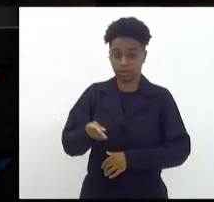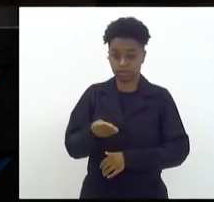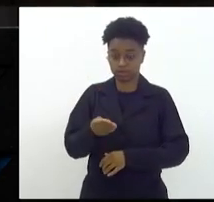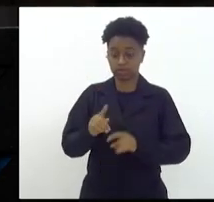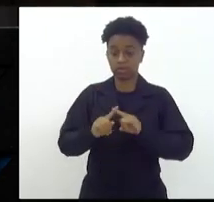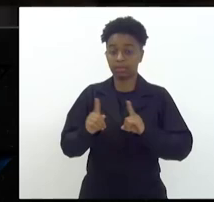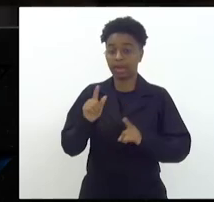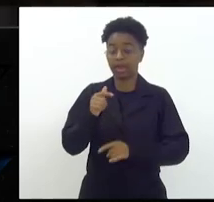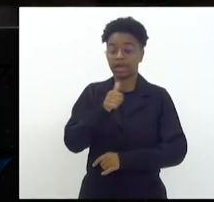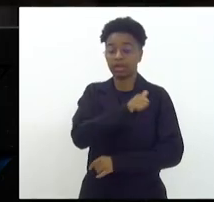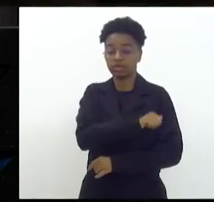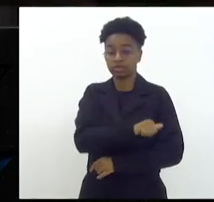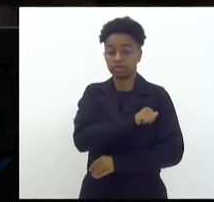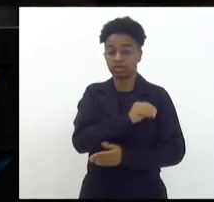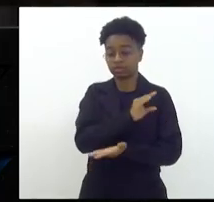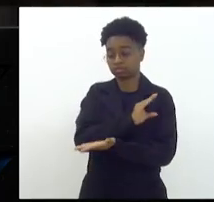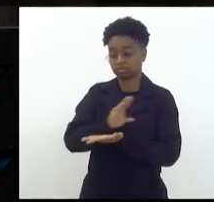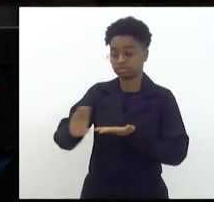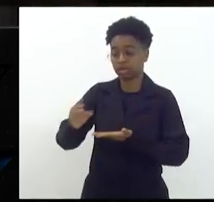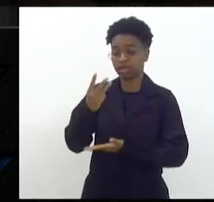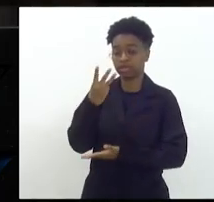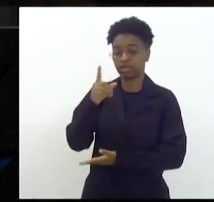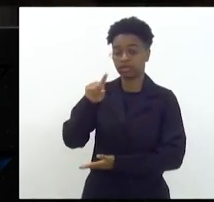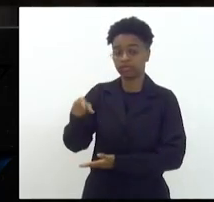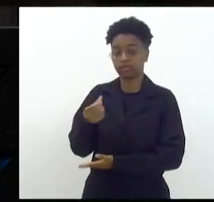3.6 milhões mas